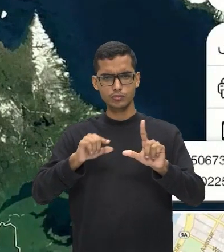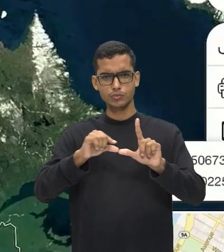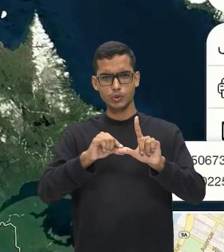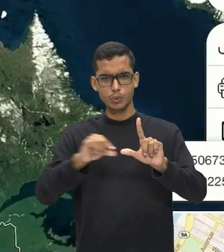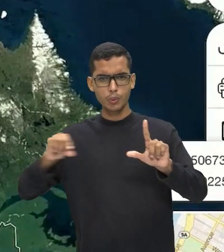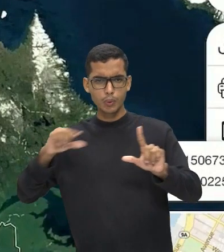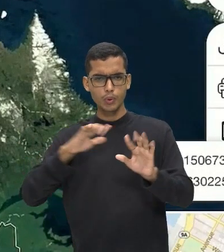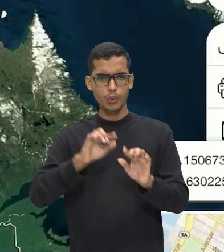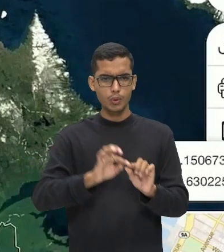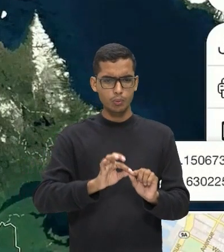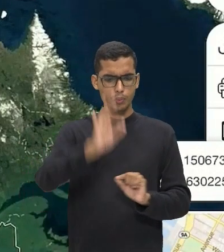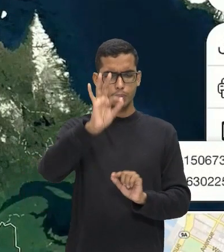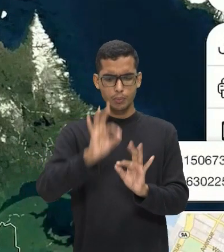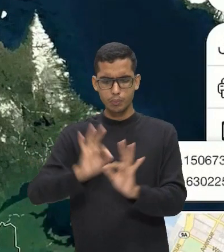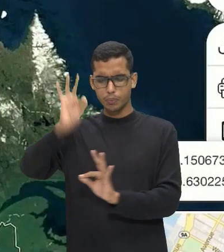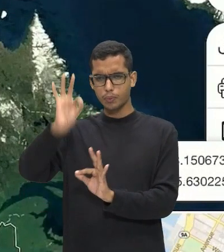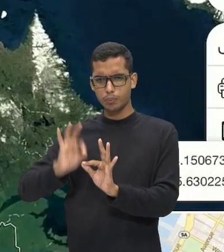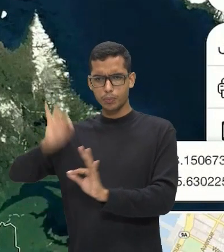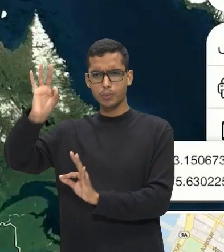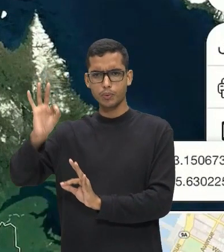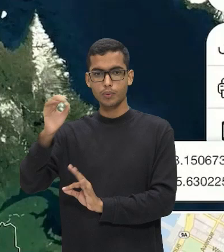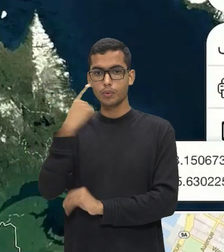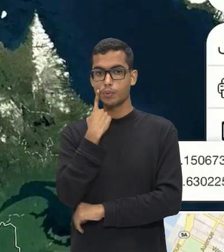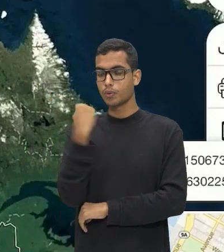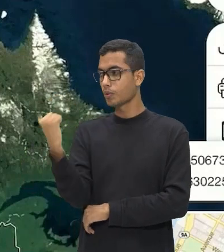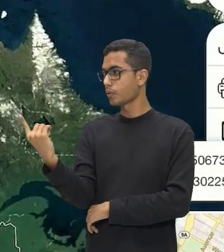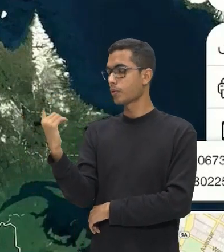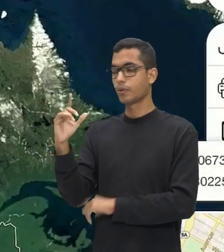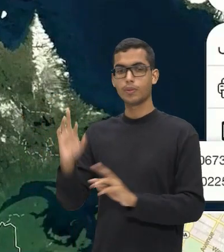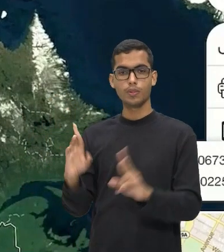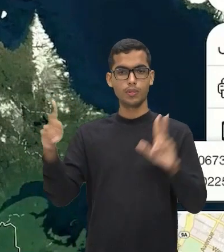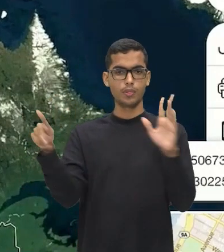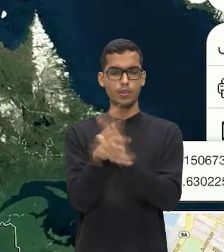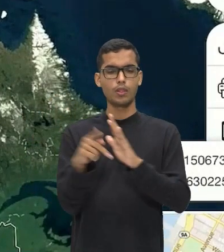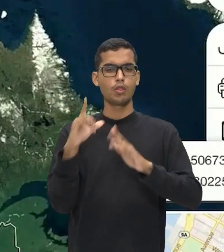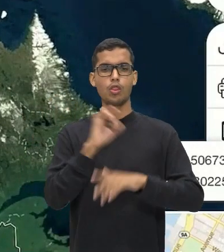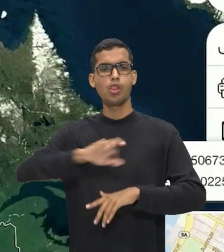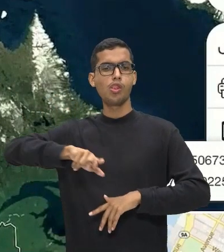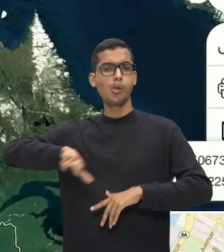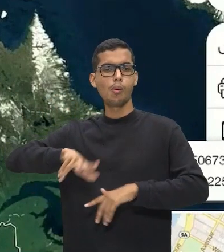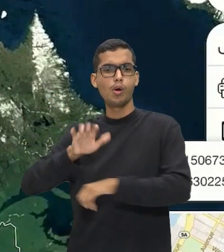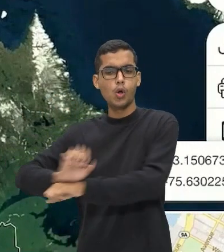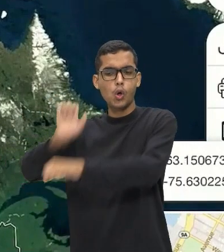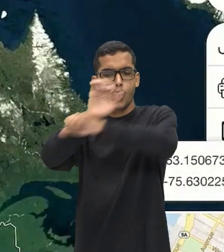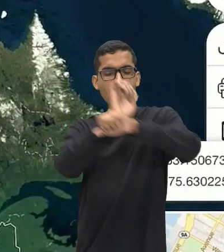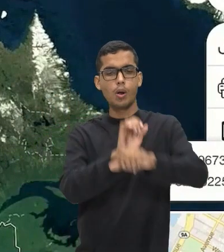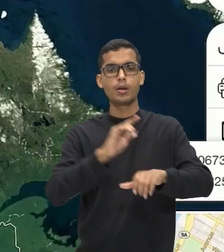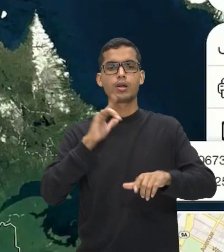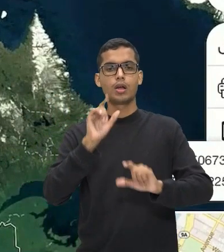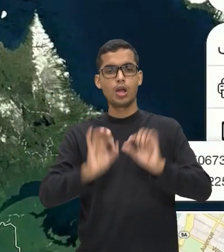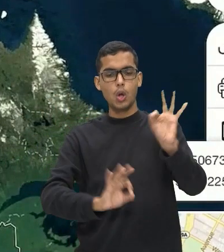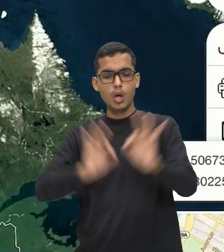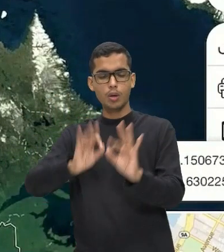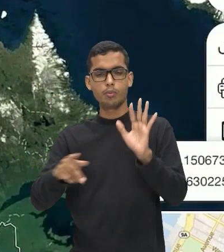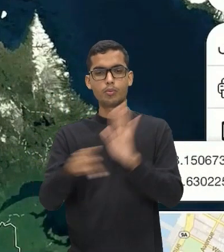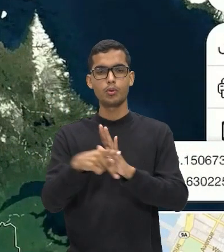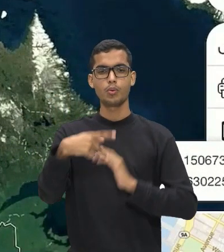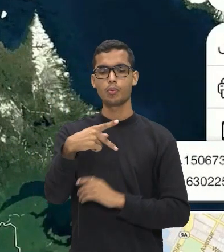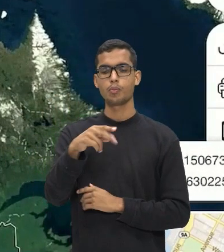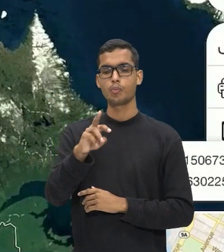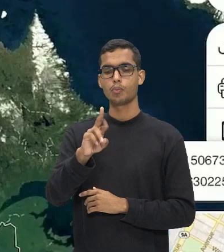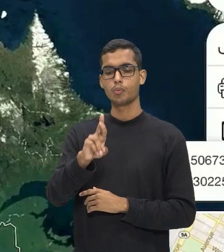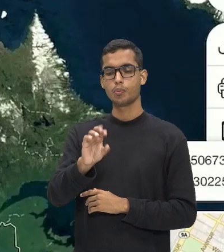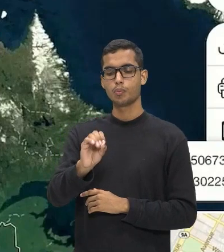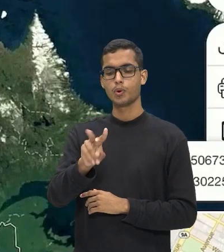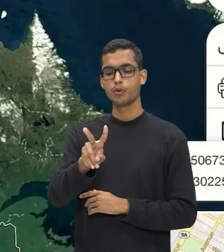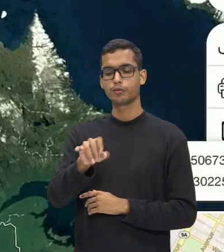das províncias. O Canadá, diferente do Brasil, não é dividido por estados, é dividido por províncias. E aí eu